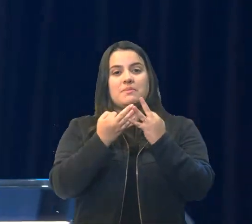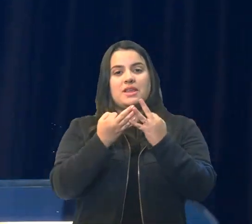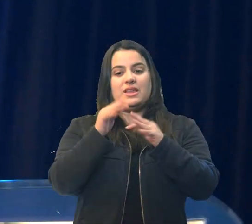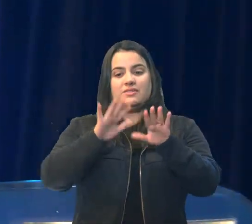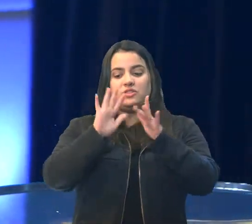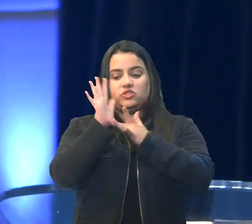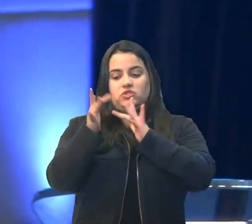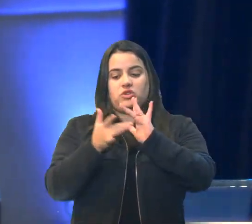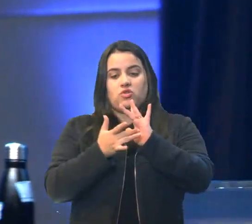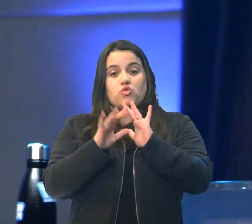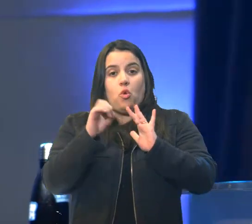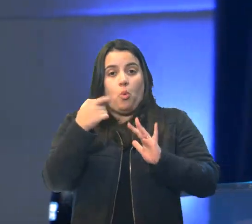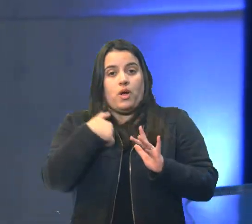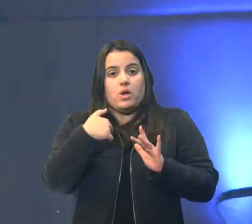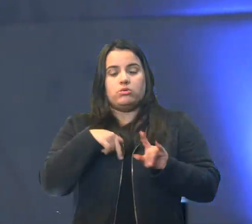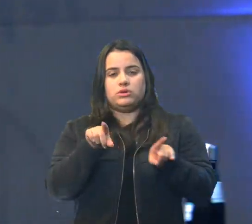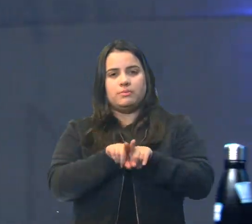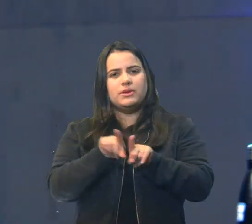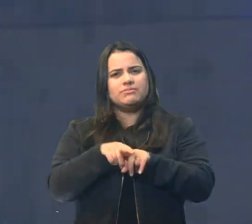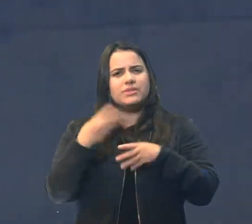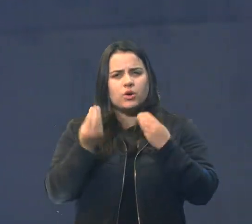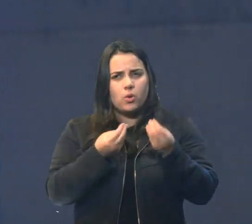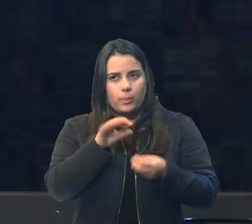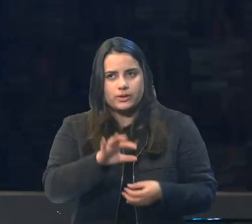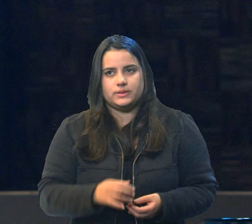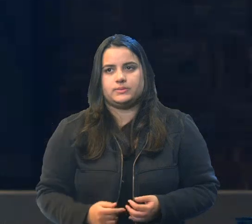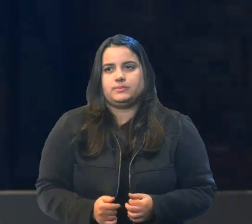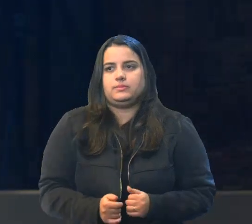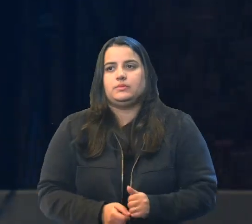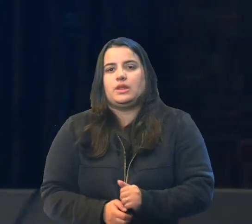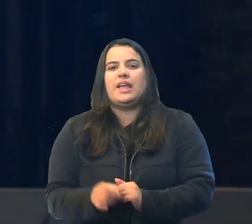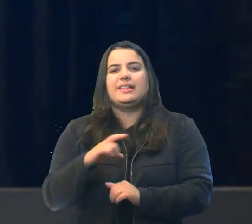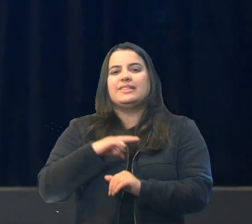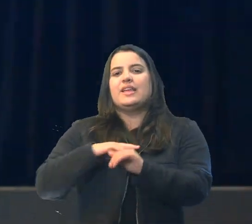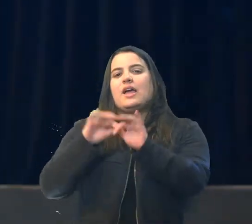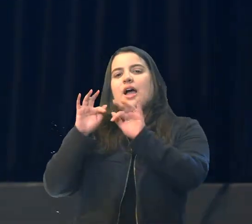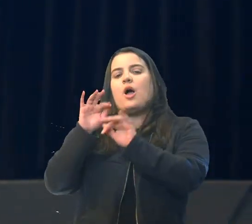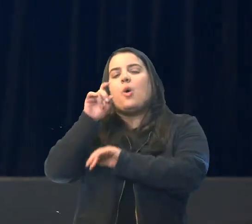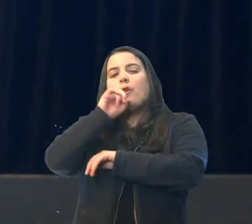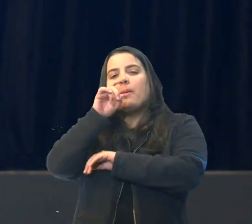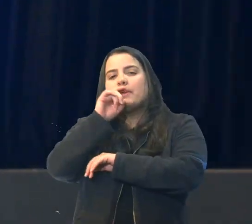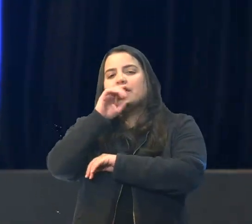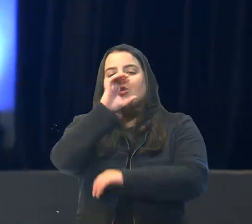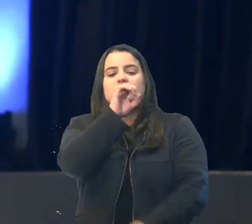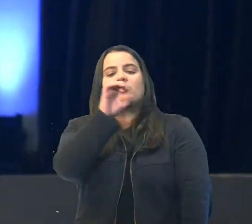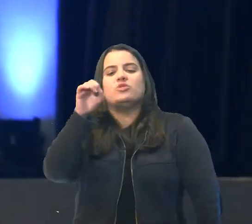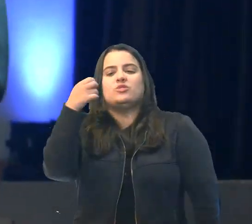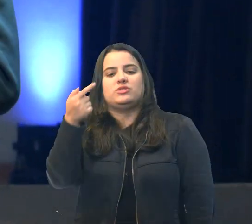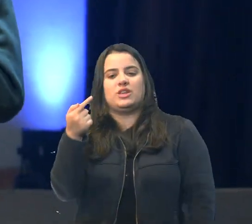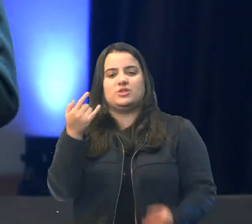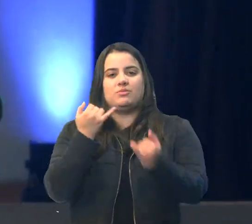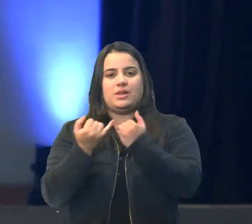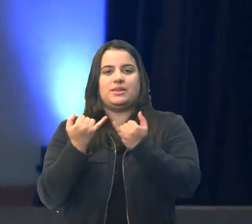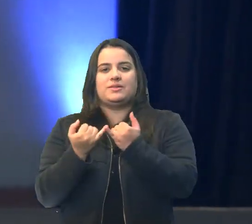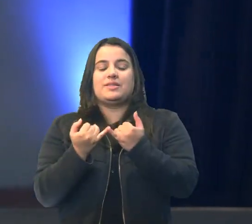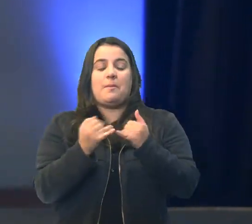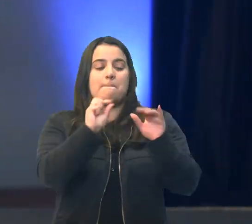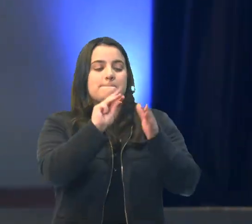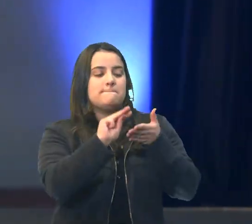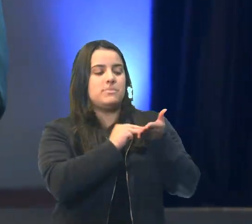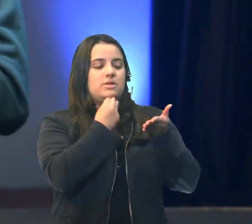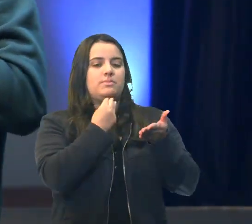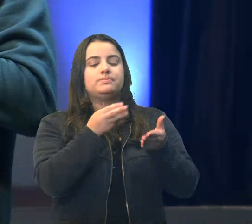que Marta quis colocar Jesus. Como assim? Tem o pai que é o 007, ele chega no meu gabinete, na verdade ele manda mensagem e